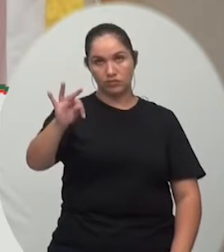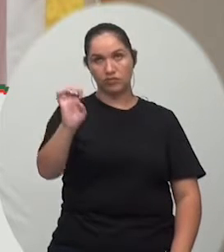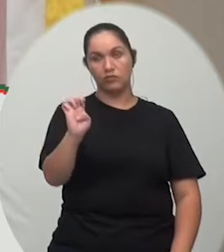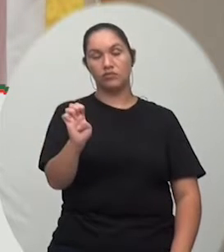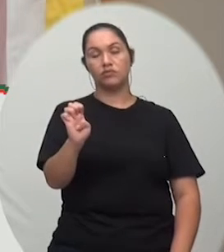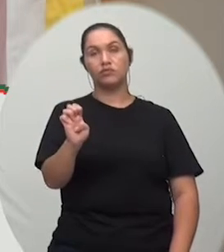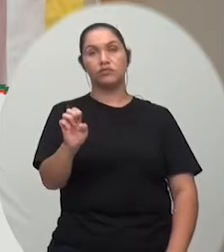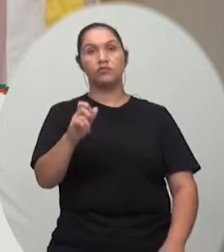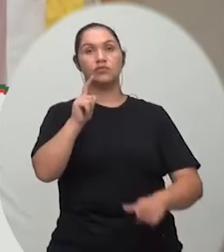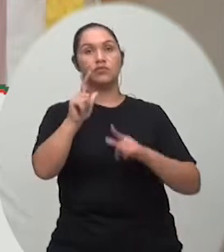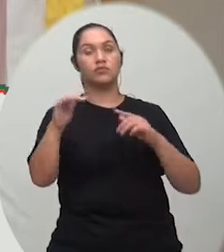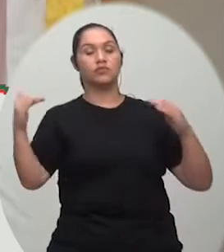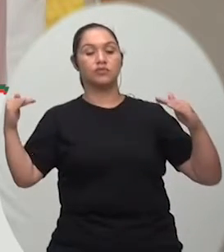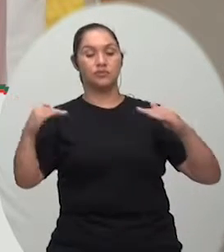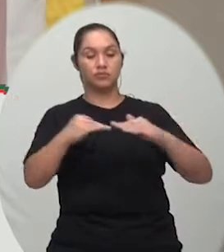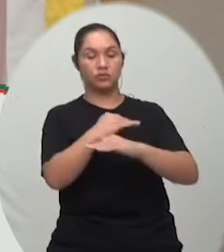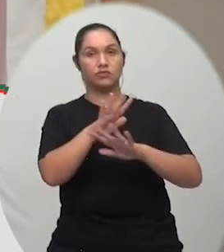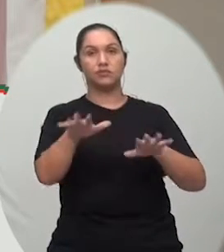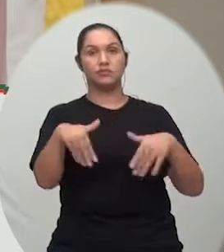os